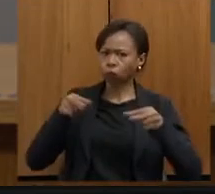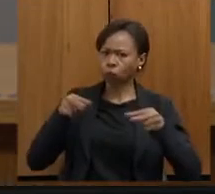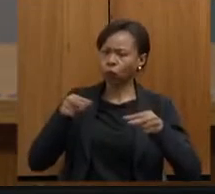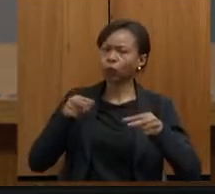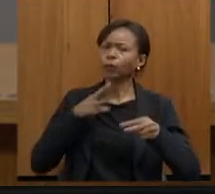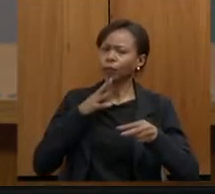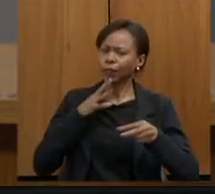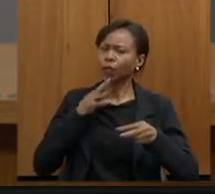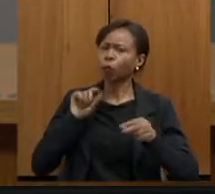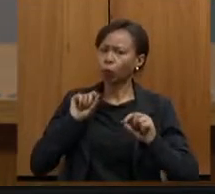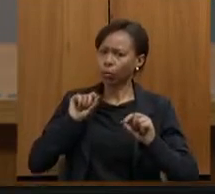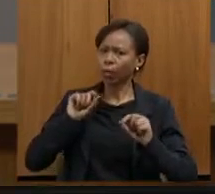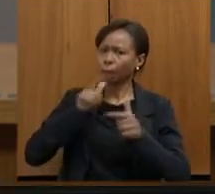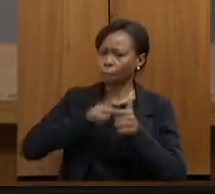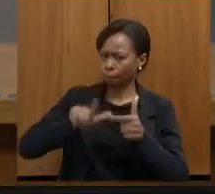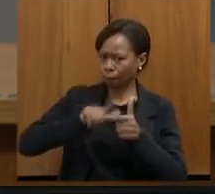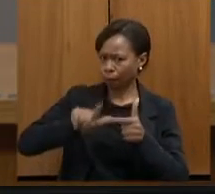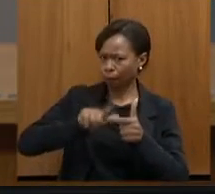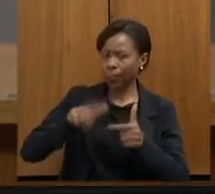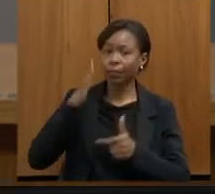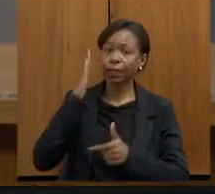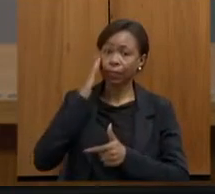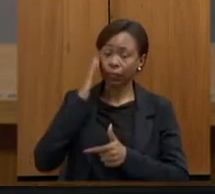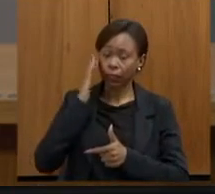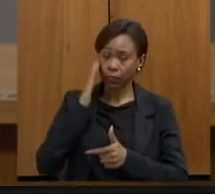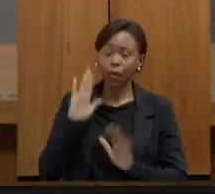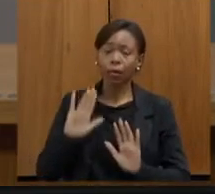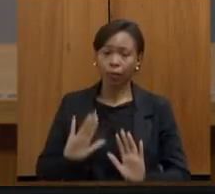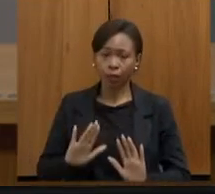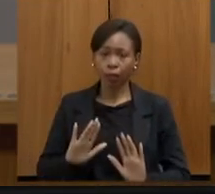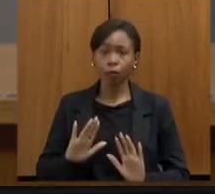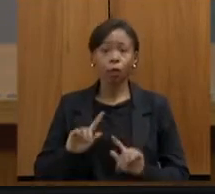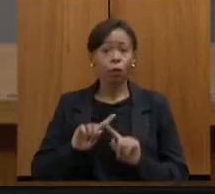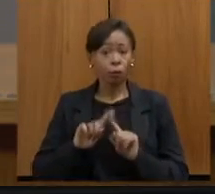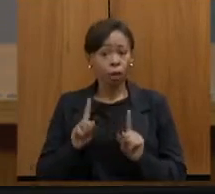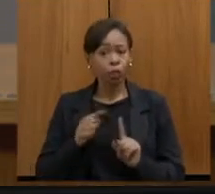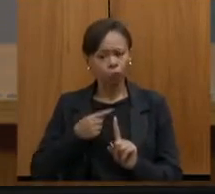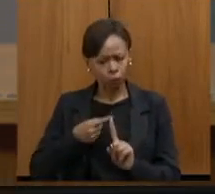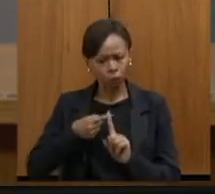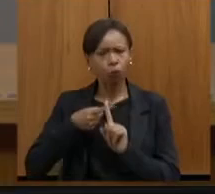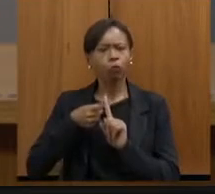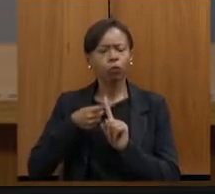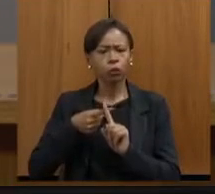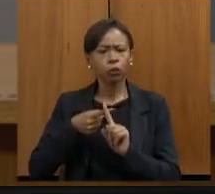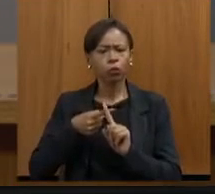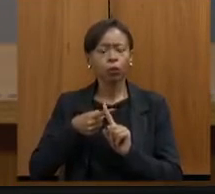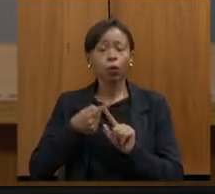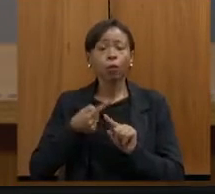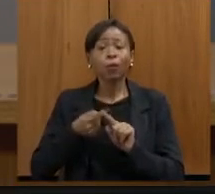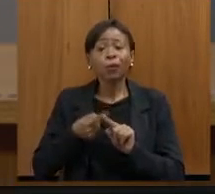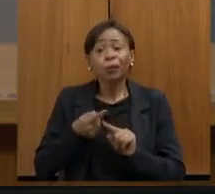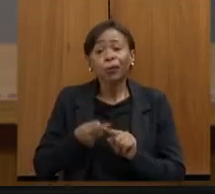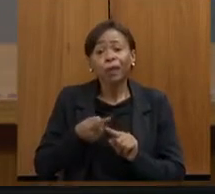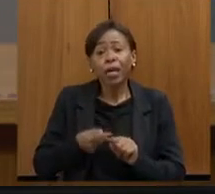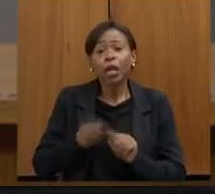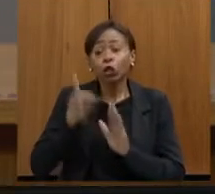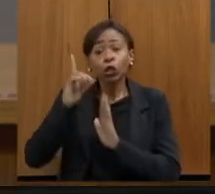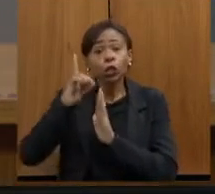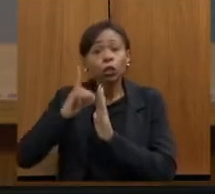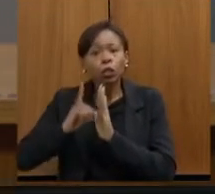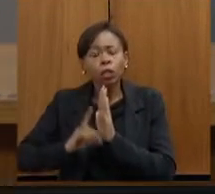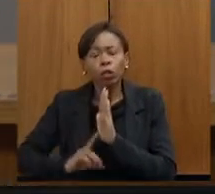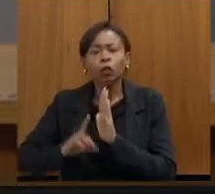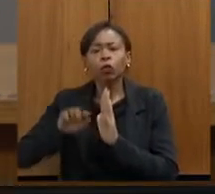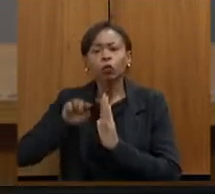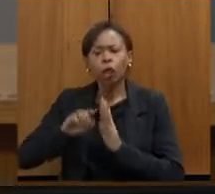se entregou tanto, nunca será tão efetivada. A garantia do direito à propriedade das pessoas, a